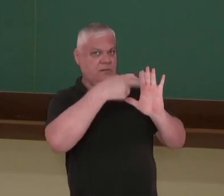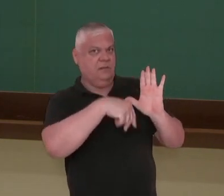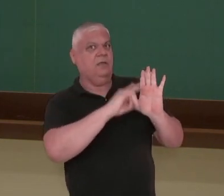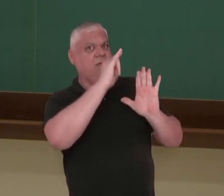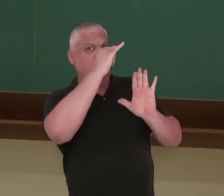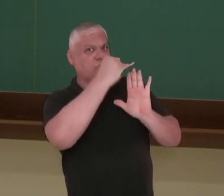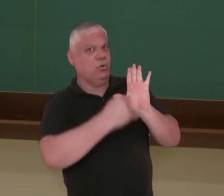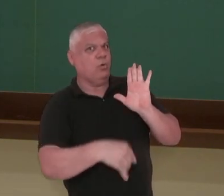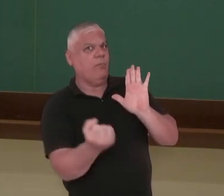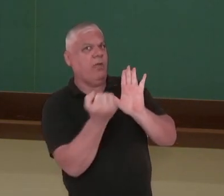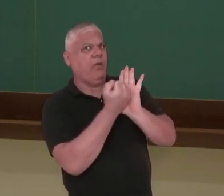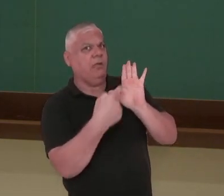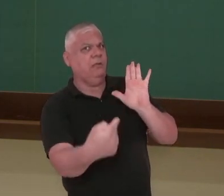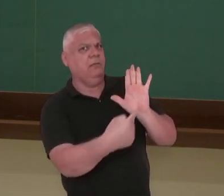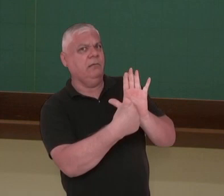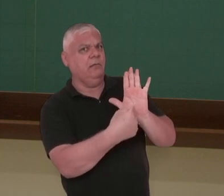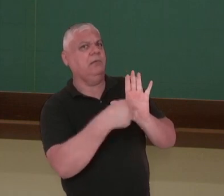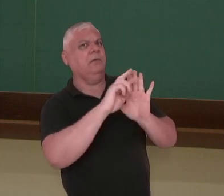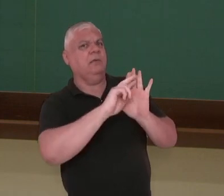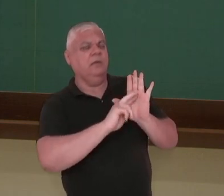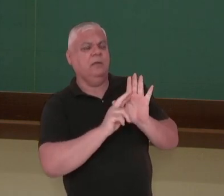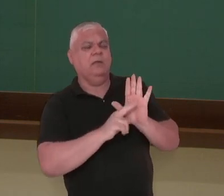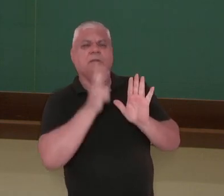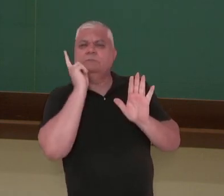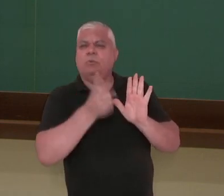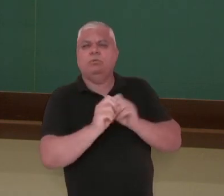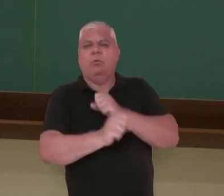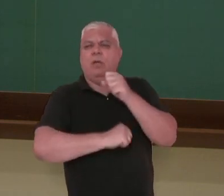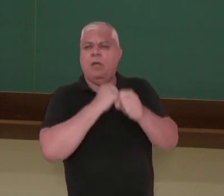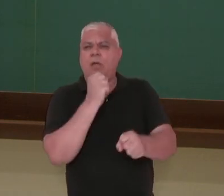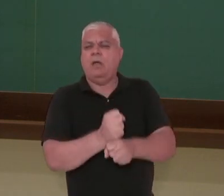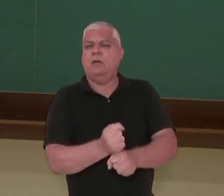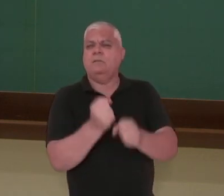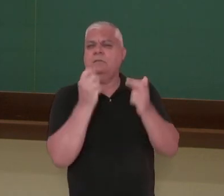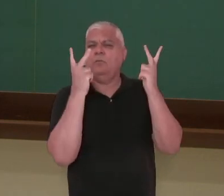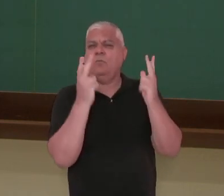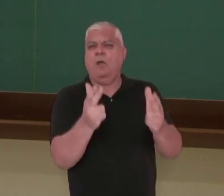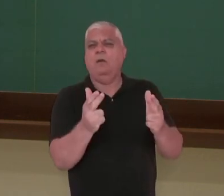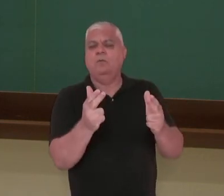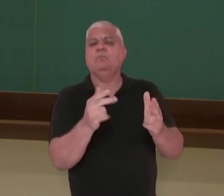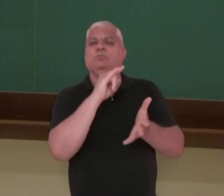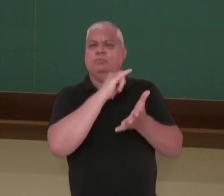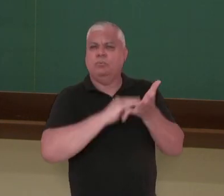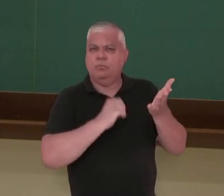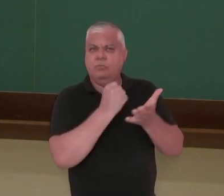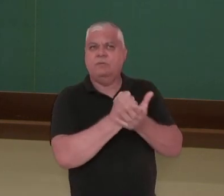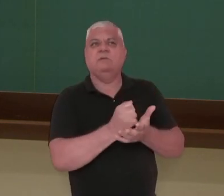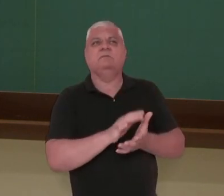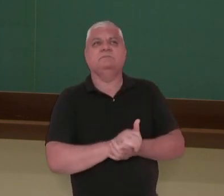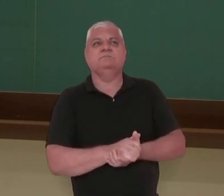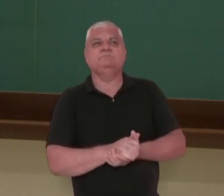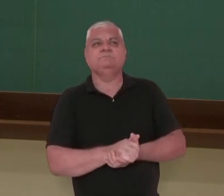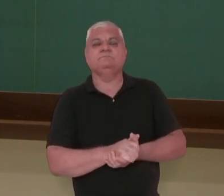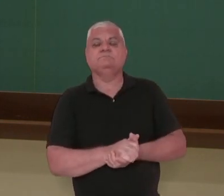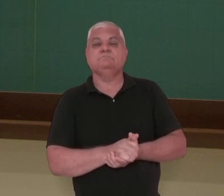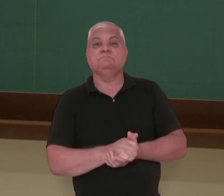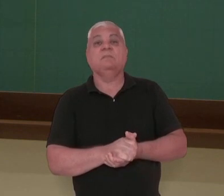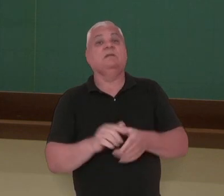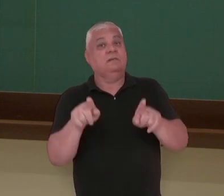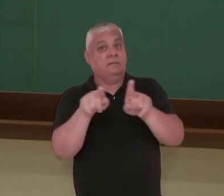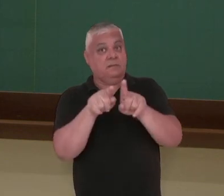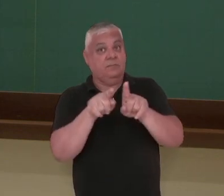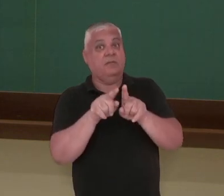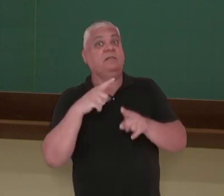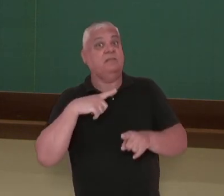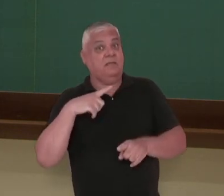isso é regulamentado. Todos os alunos têm que entregar exatamente a mesma documentação. Tá. E nós temos também um outro